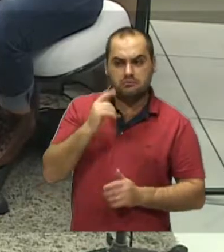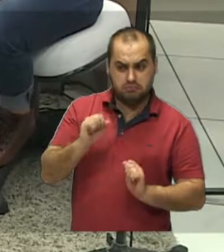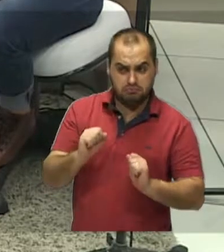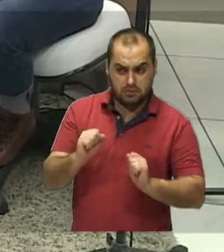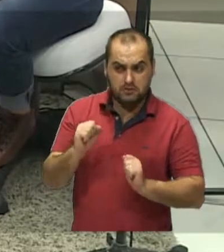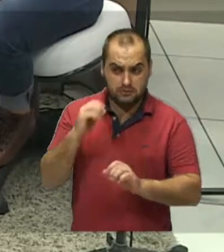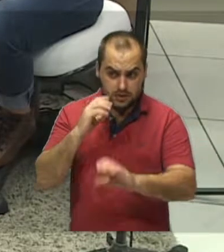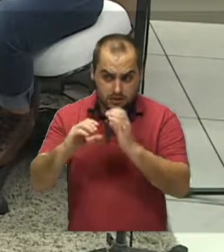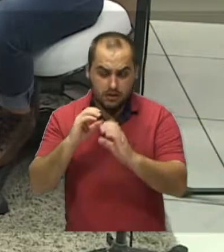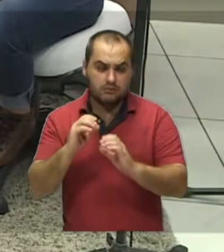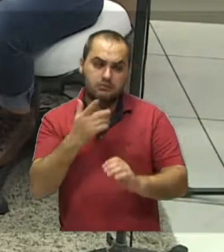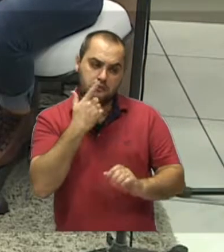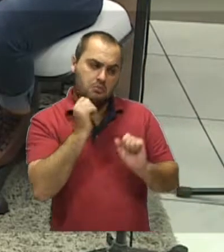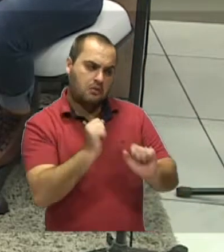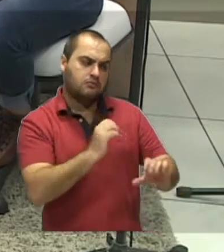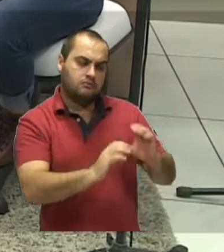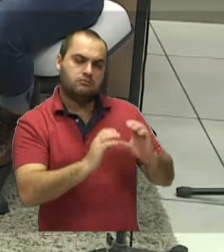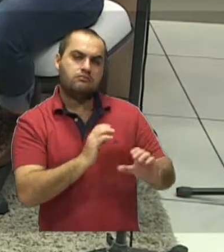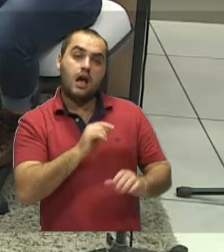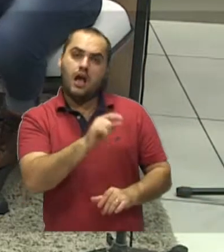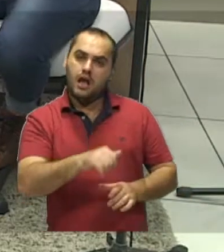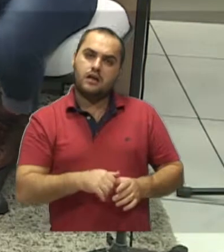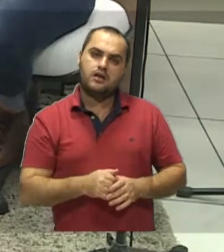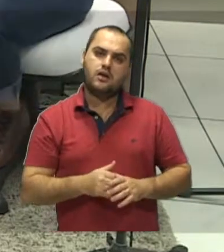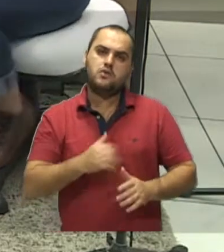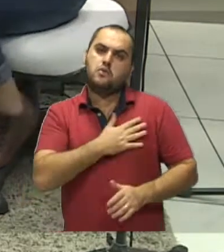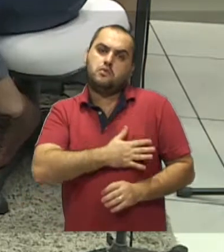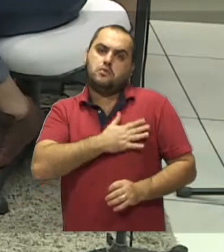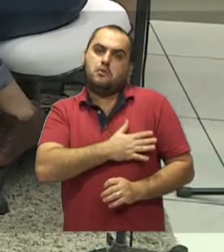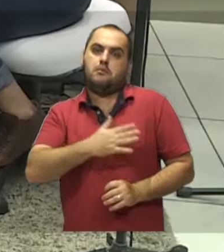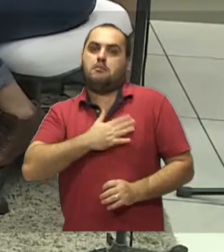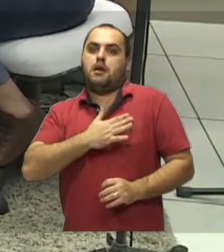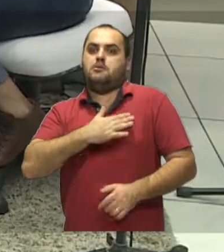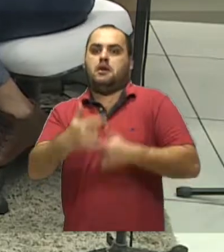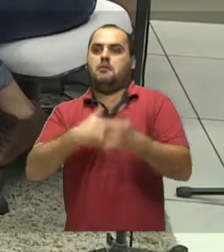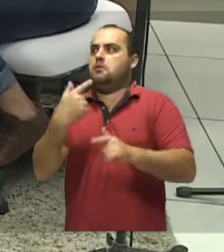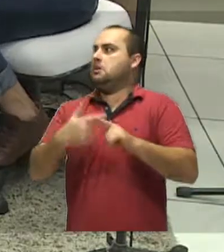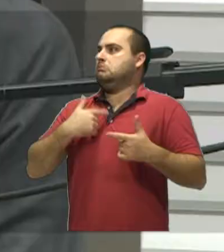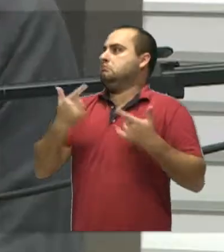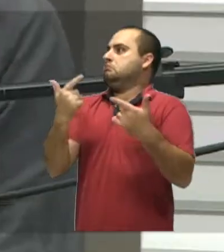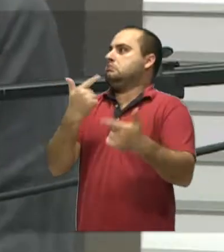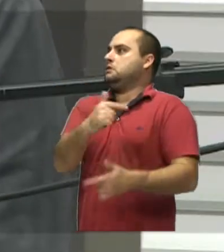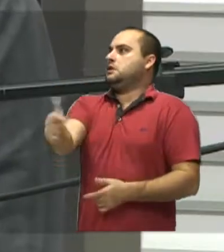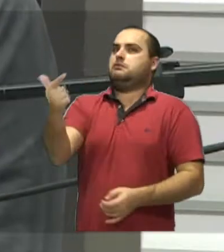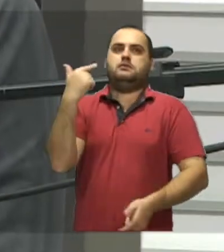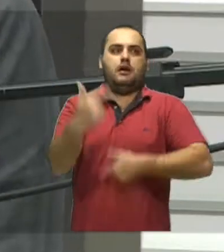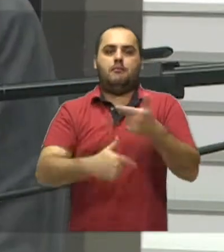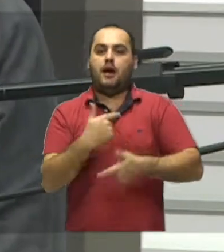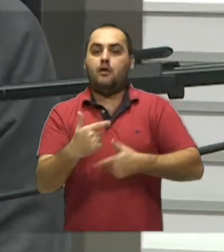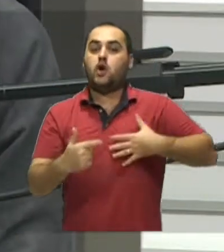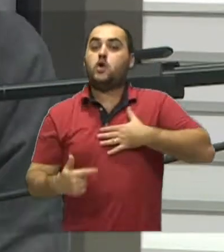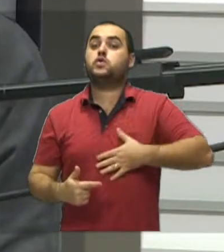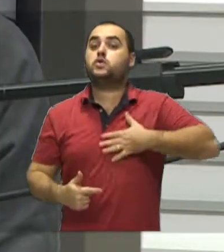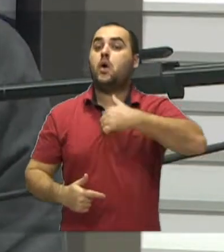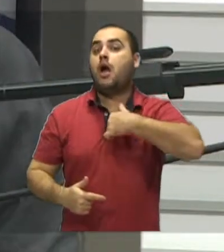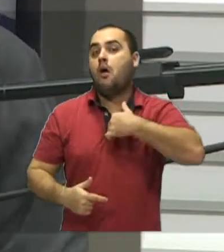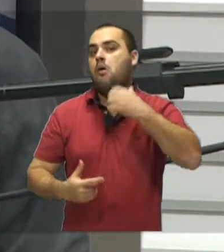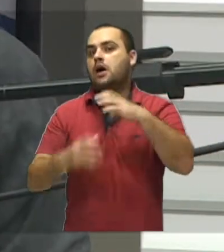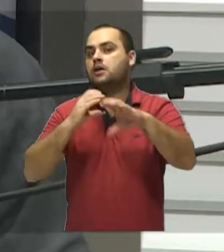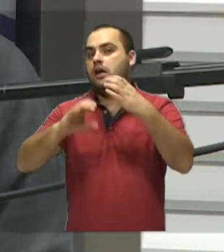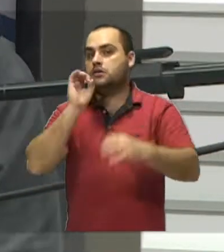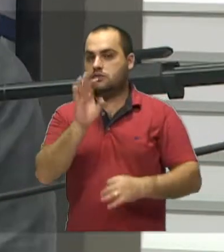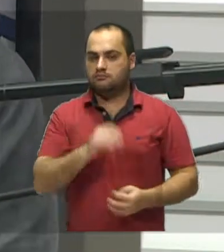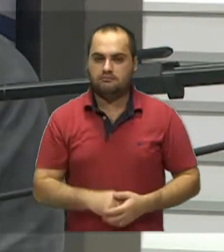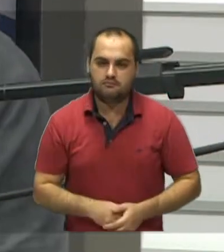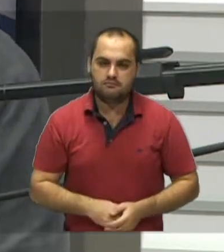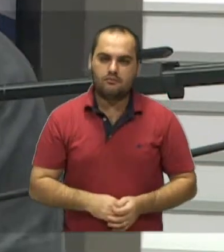ele gostou enfim, não vou nem falar do meu trabalho, porque eu não tinha um trabalho, né? Ele gostou de eu cantando. E ele falou, você não